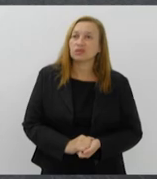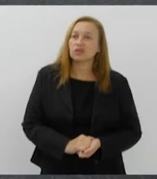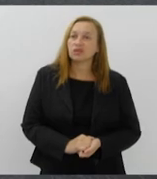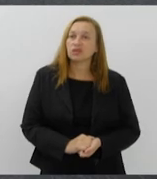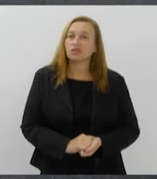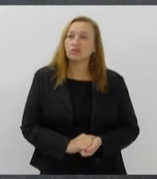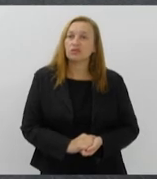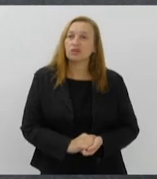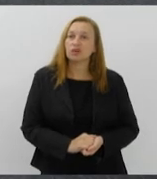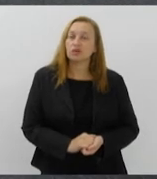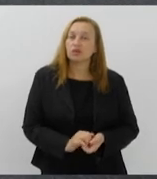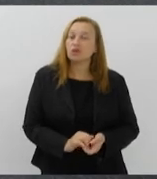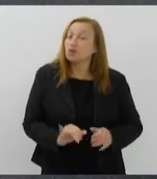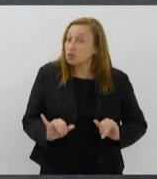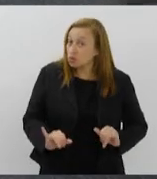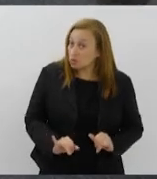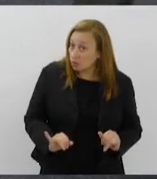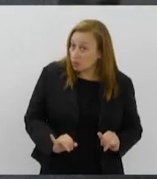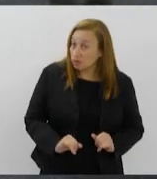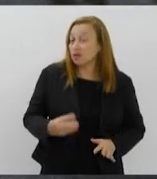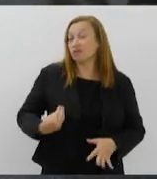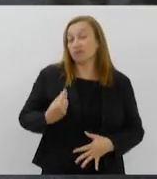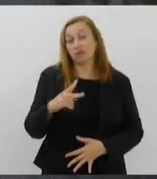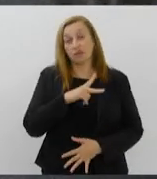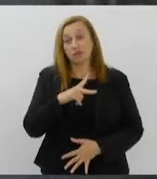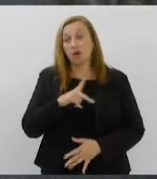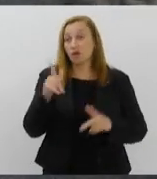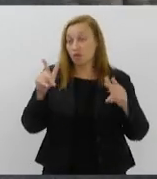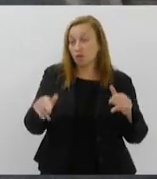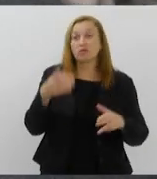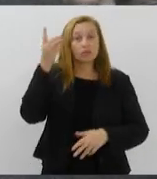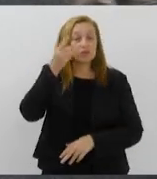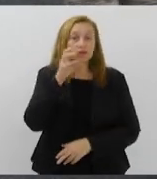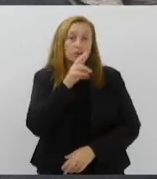particular, assim como o deputado Rodrigo Amorim,